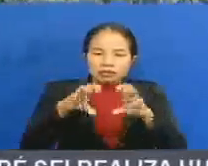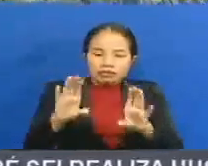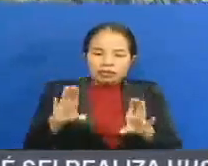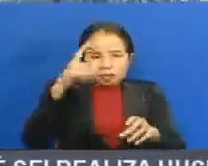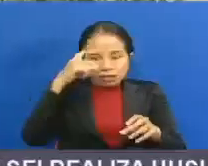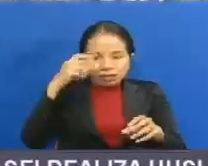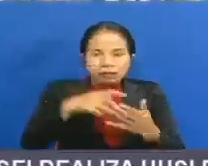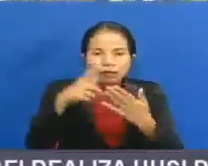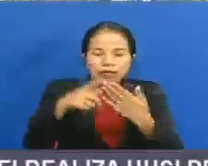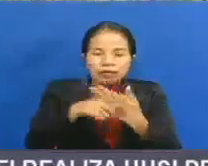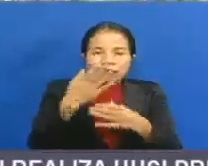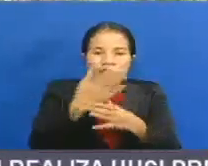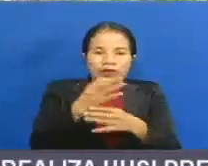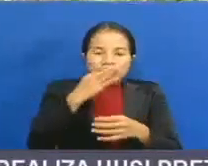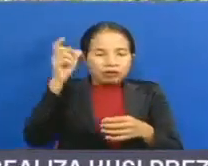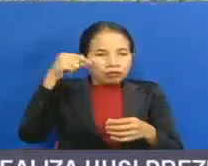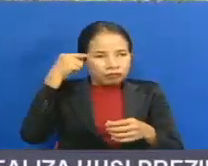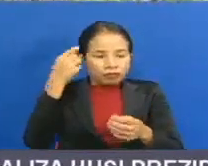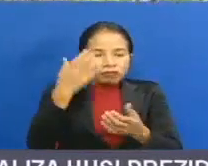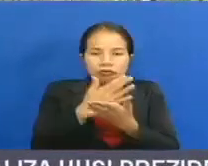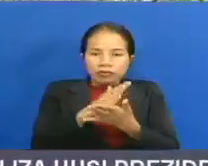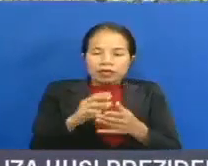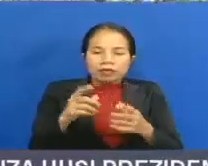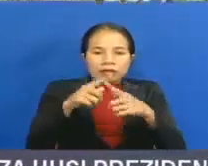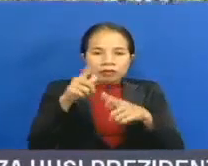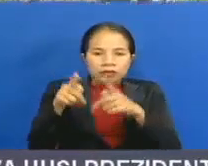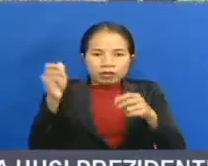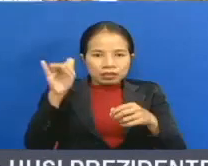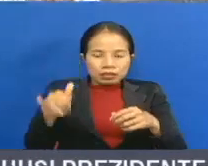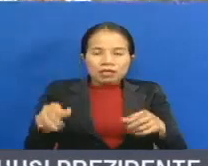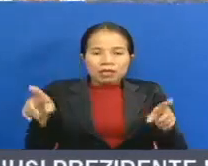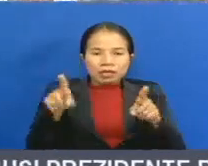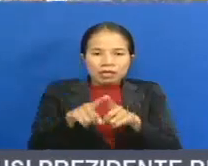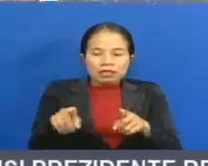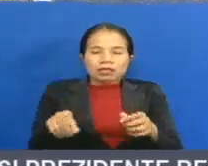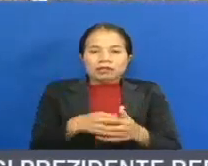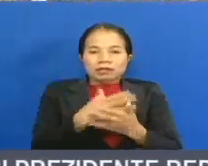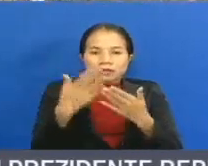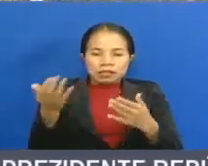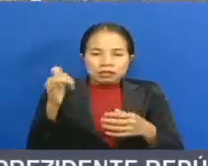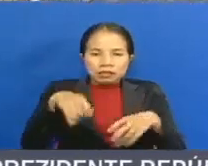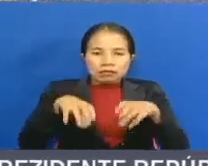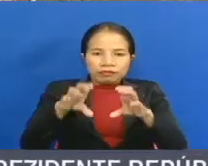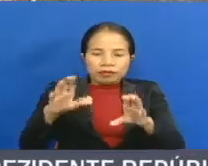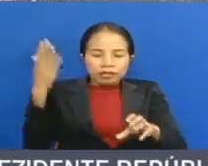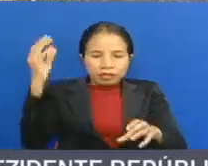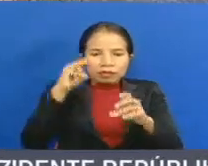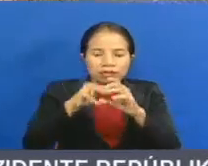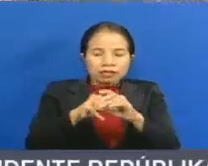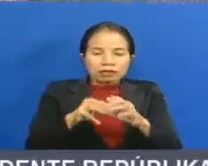Tamba programa cesta básica ne be governo distribui ba comunidade sira. Anessa moço produto ne be sira fang iha